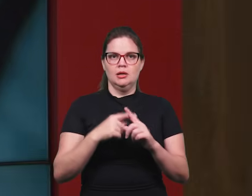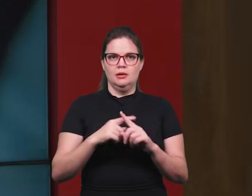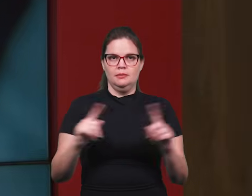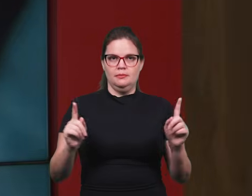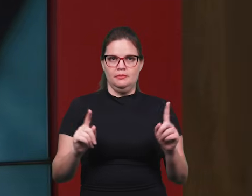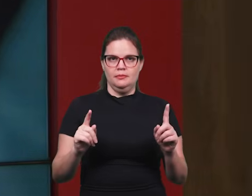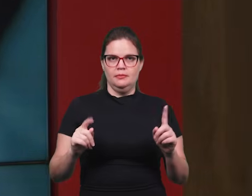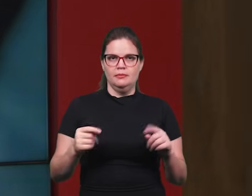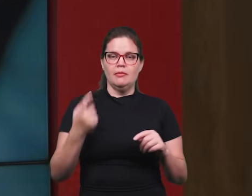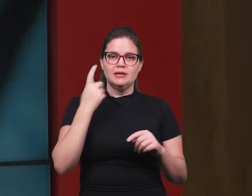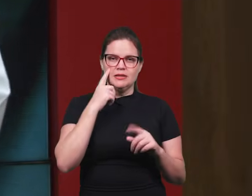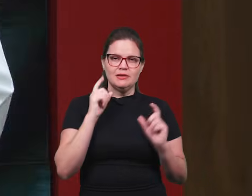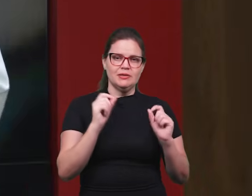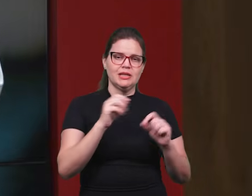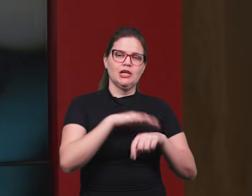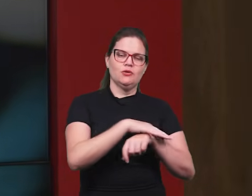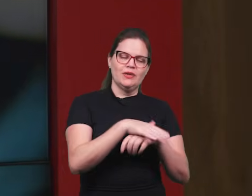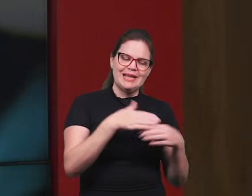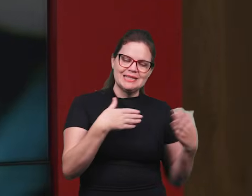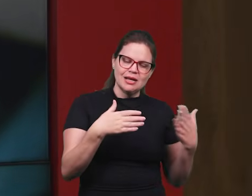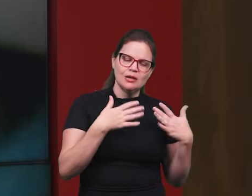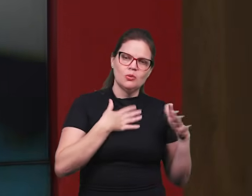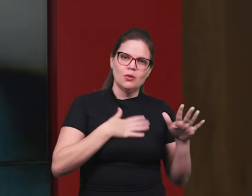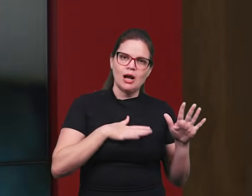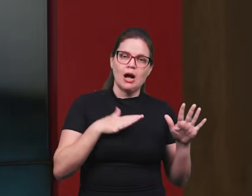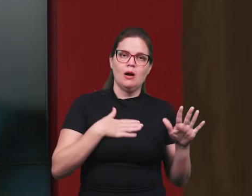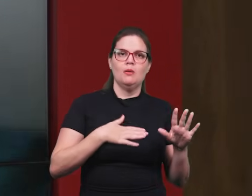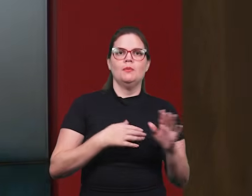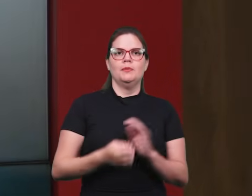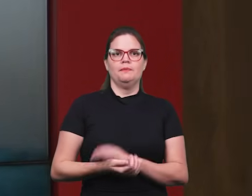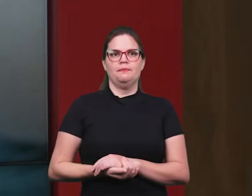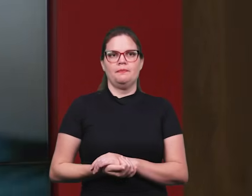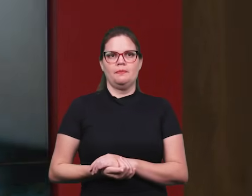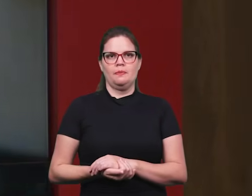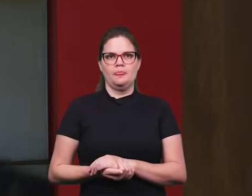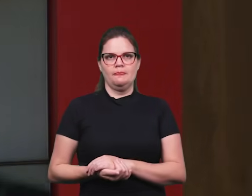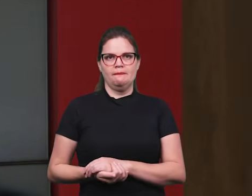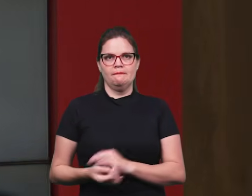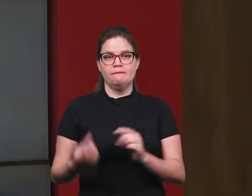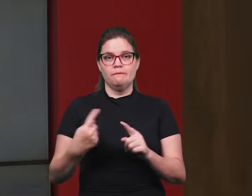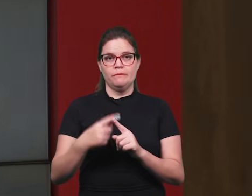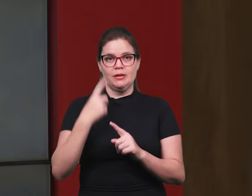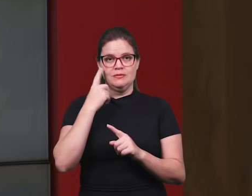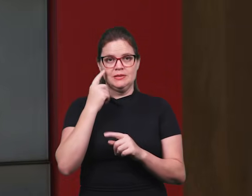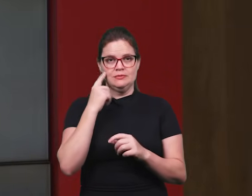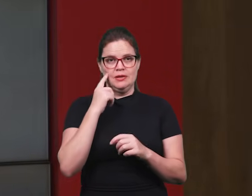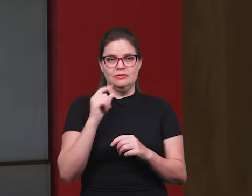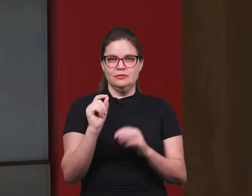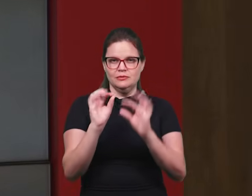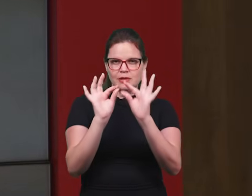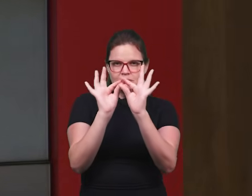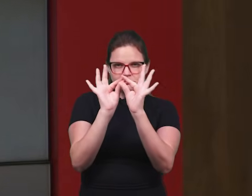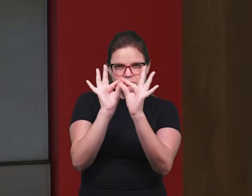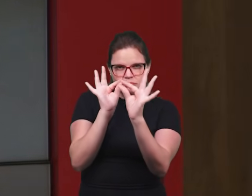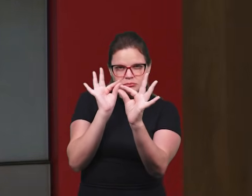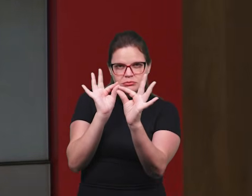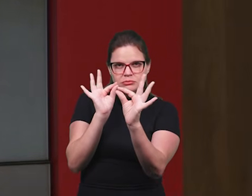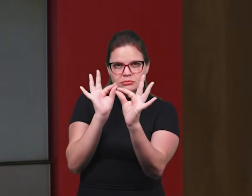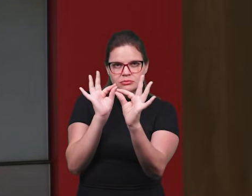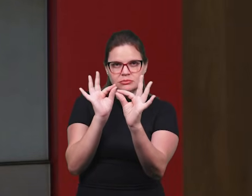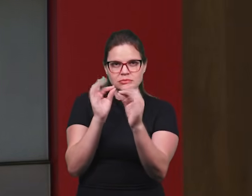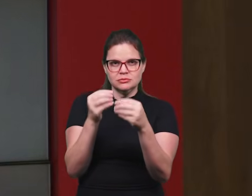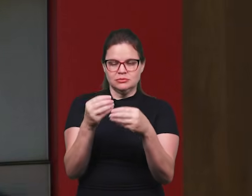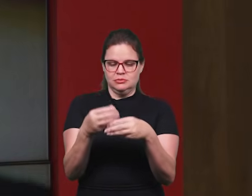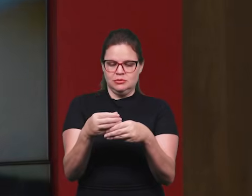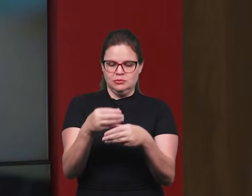bebê. Então, ali é você bem conversando com a paciente, bem tranquilo. Então, você pode fazer uma peridural, que você coloca o